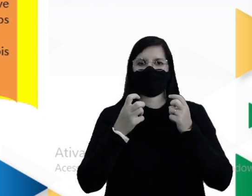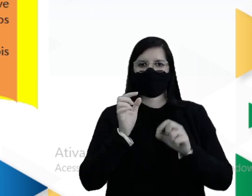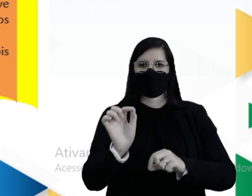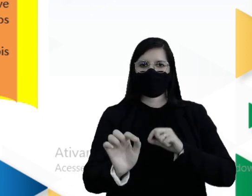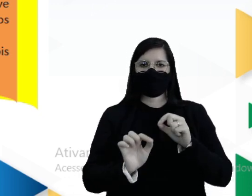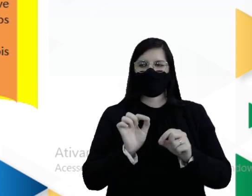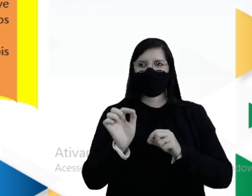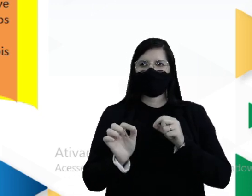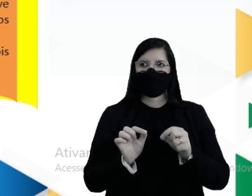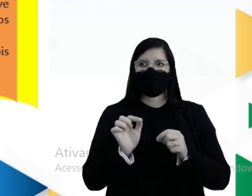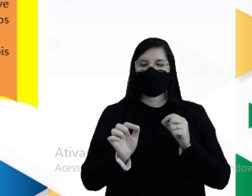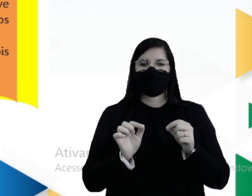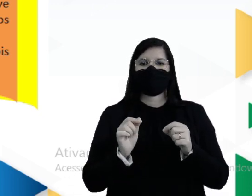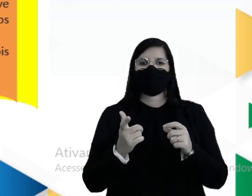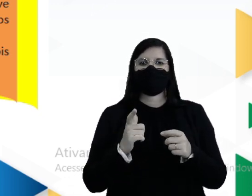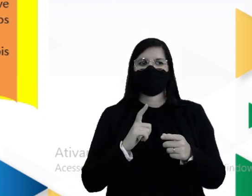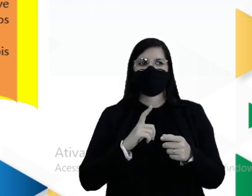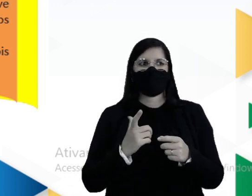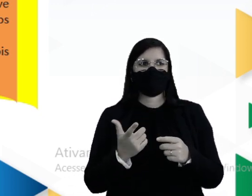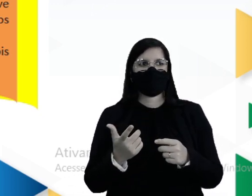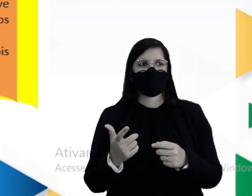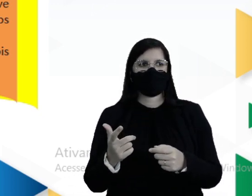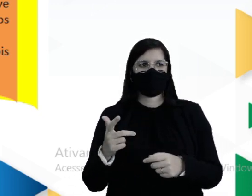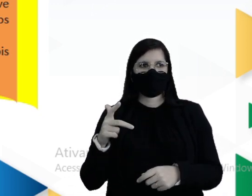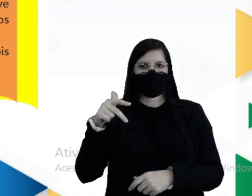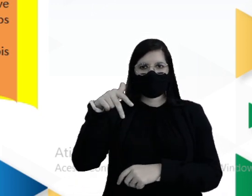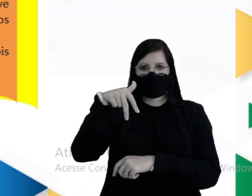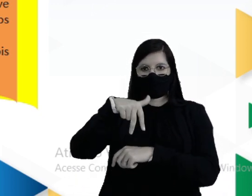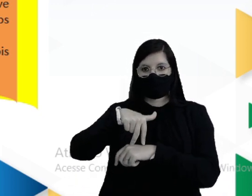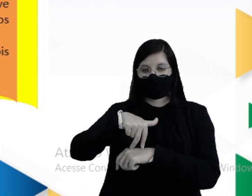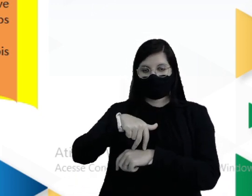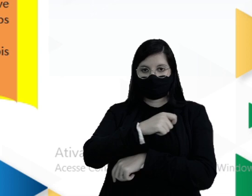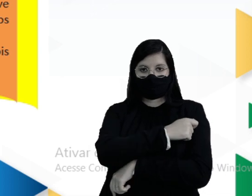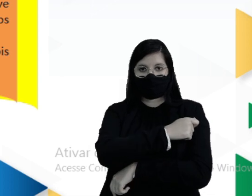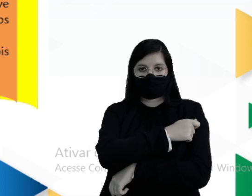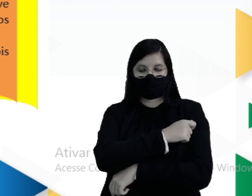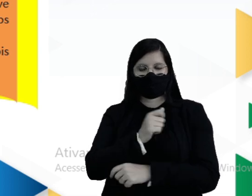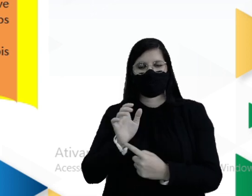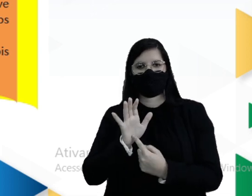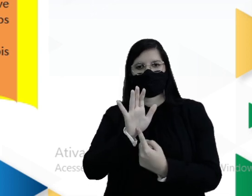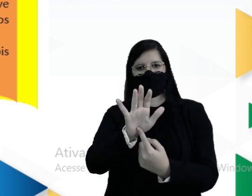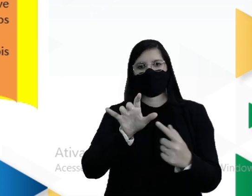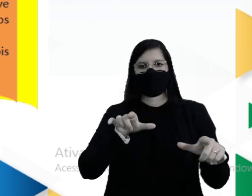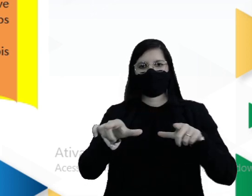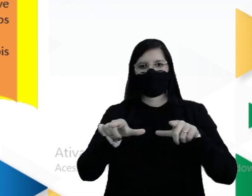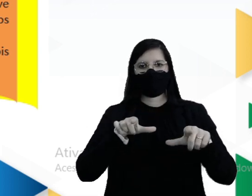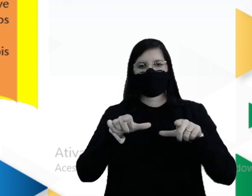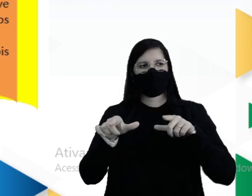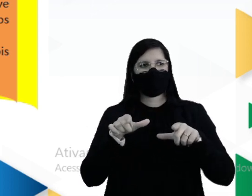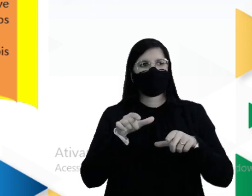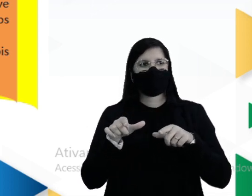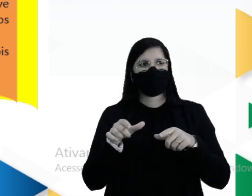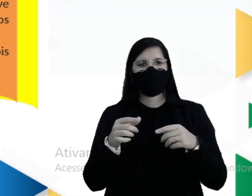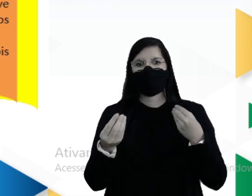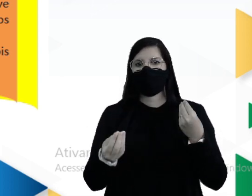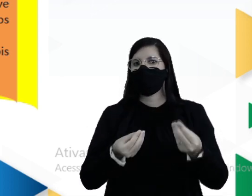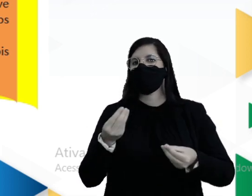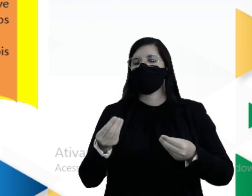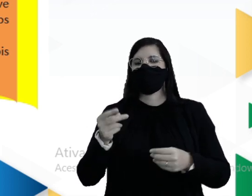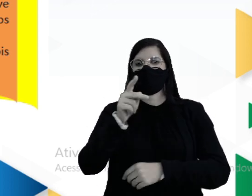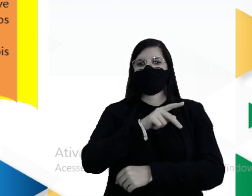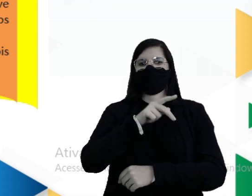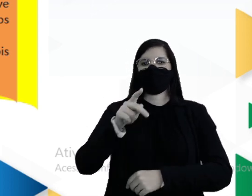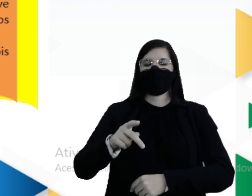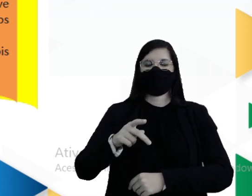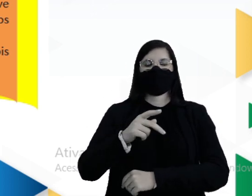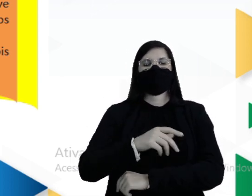aí? Observamos dois estudantes que estão apresentando um trabalho e veja a postura da